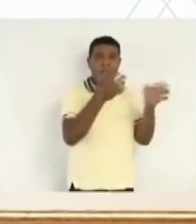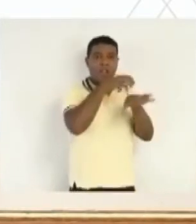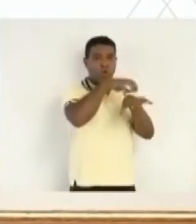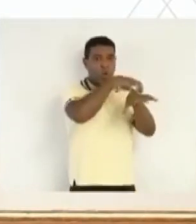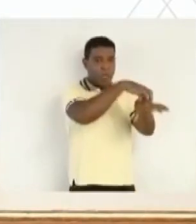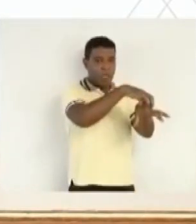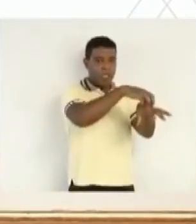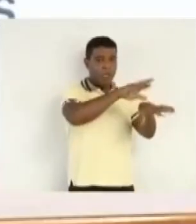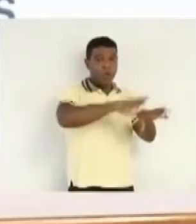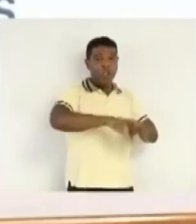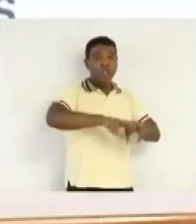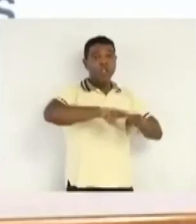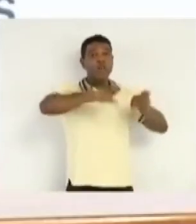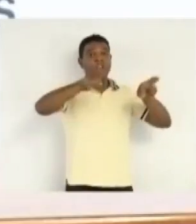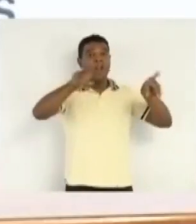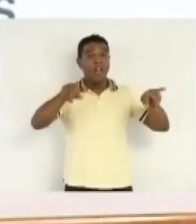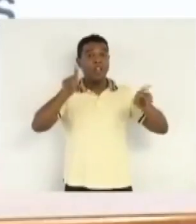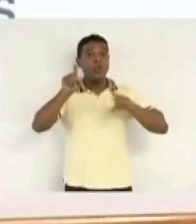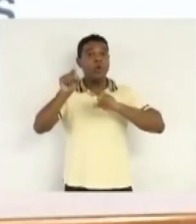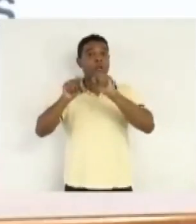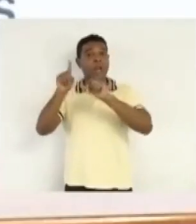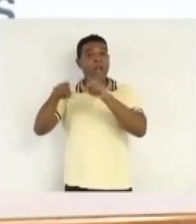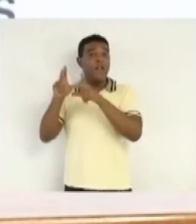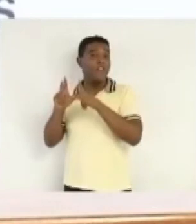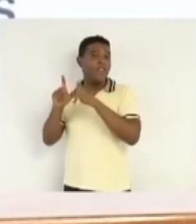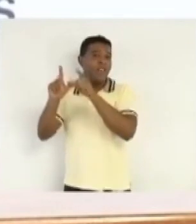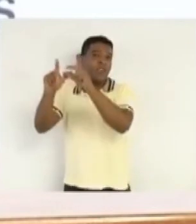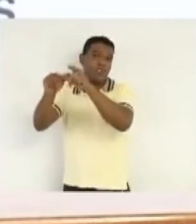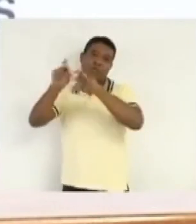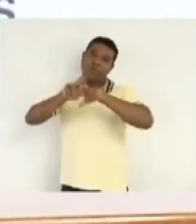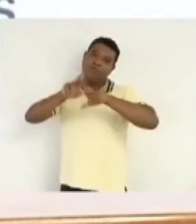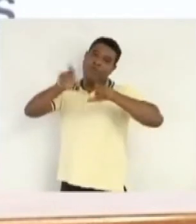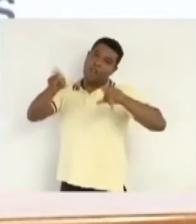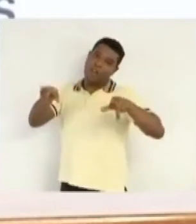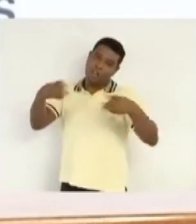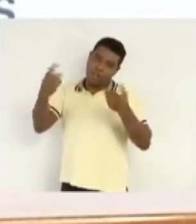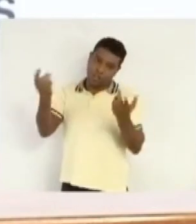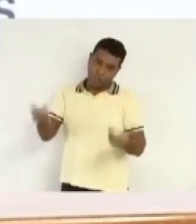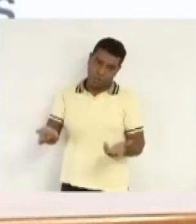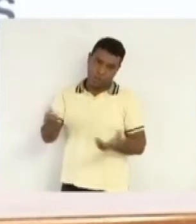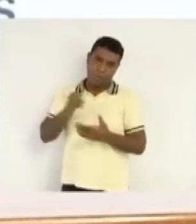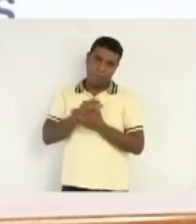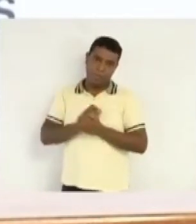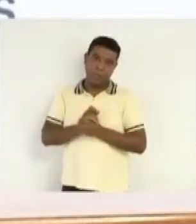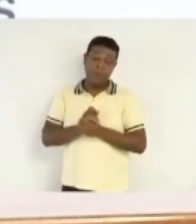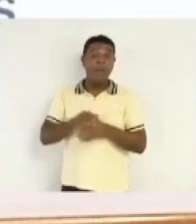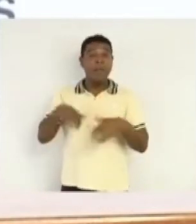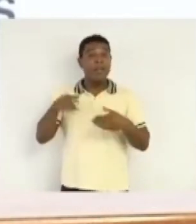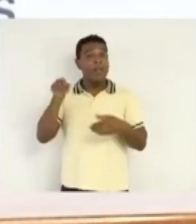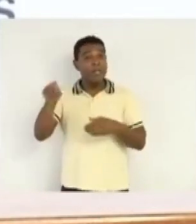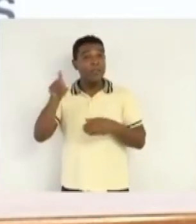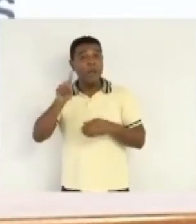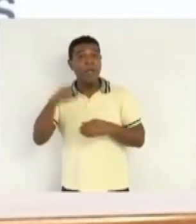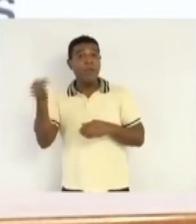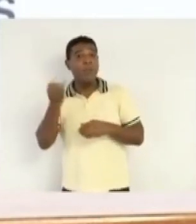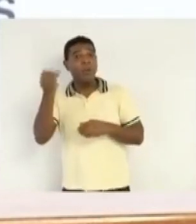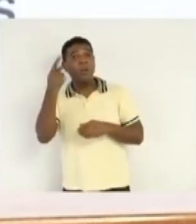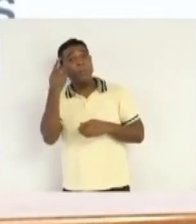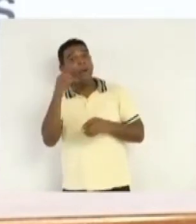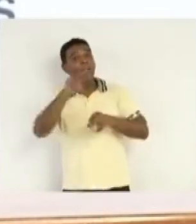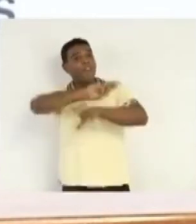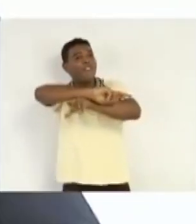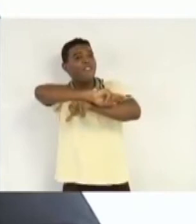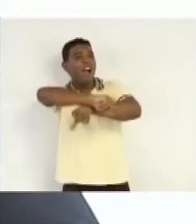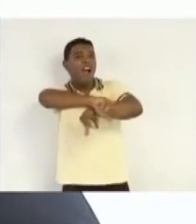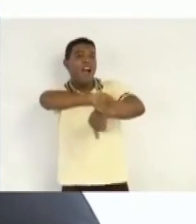prestam e que são importantes para a cadeia produtiva de várias empresas então é extremamente importante